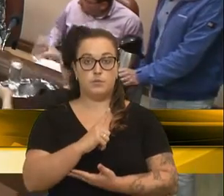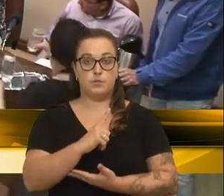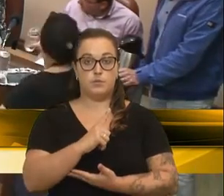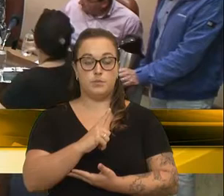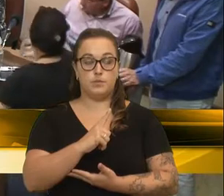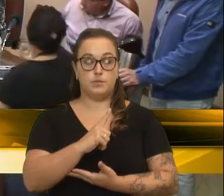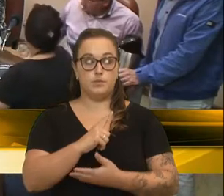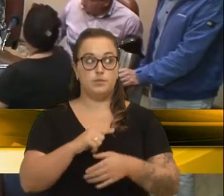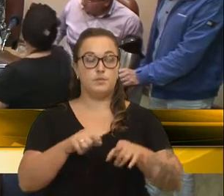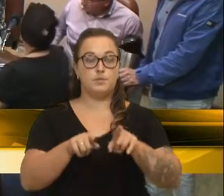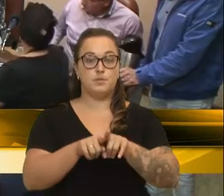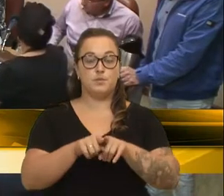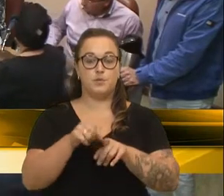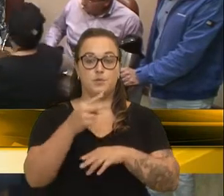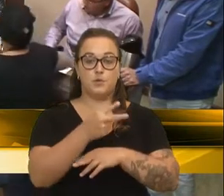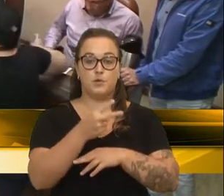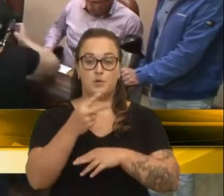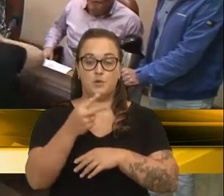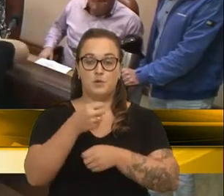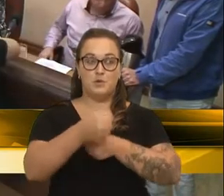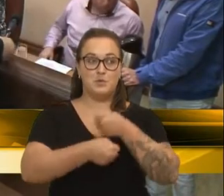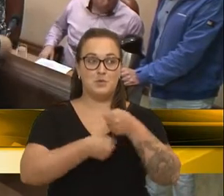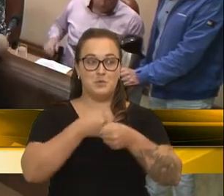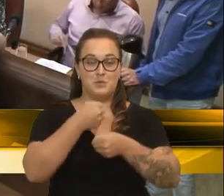DE 22/2019,